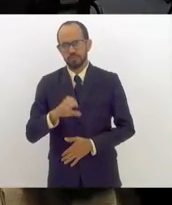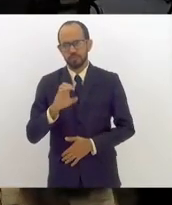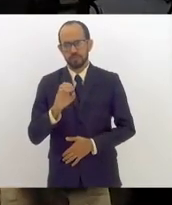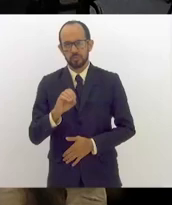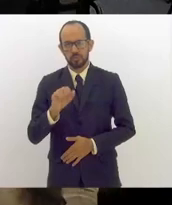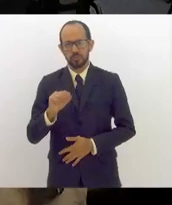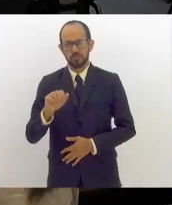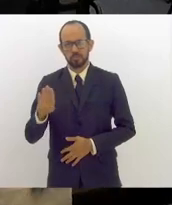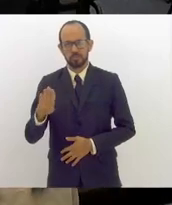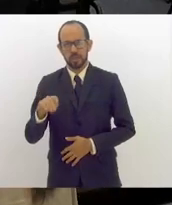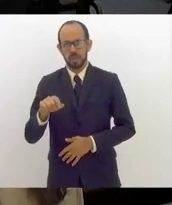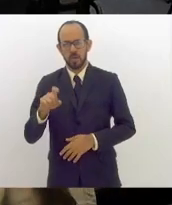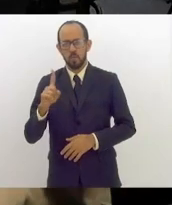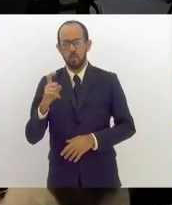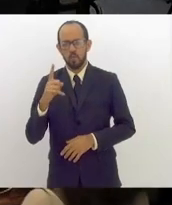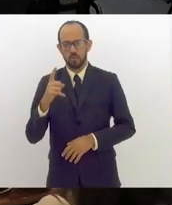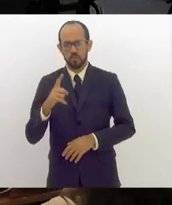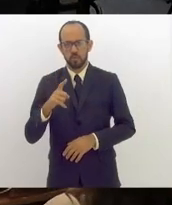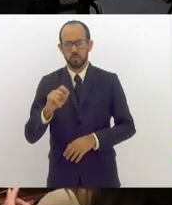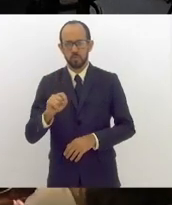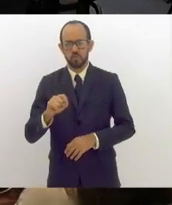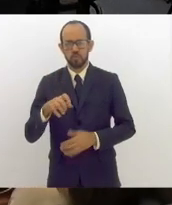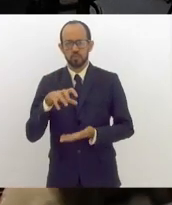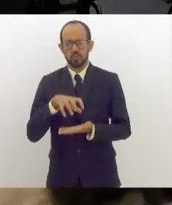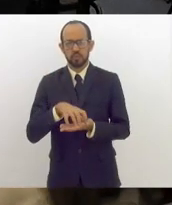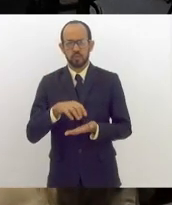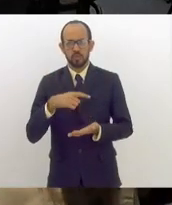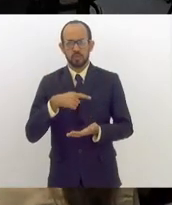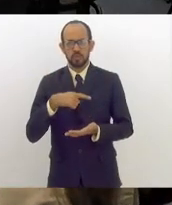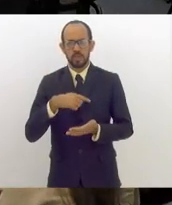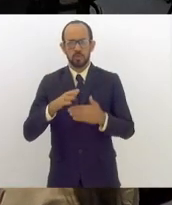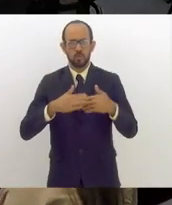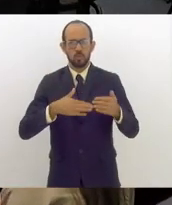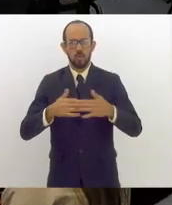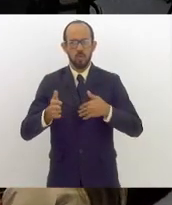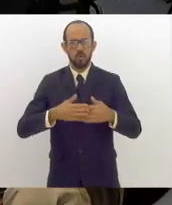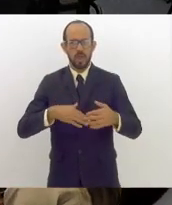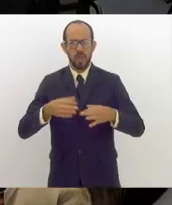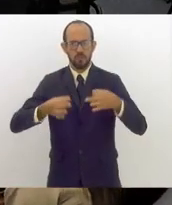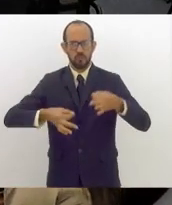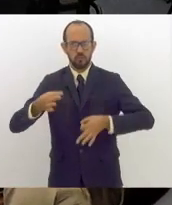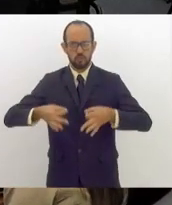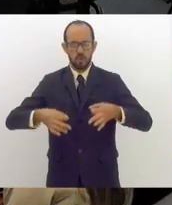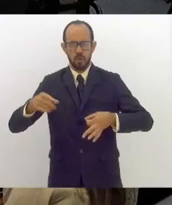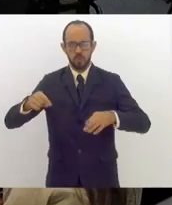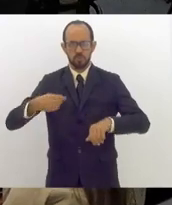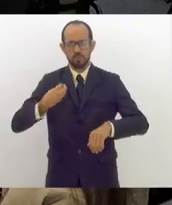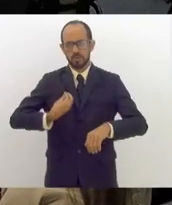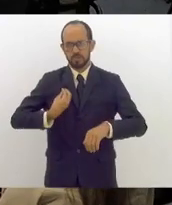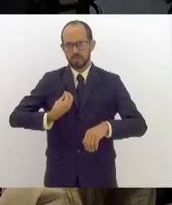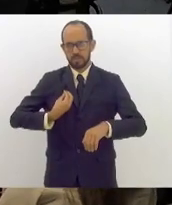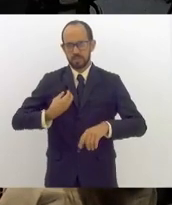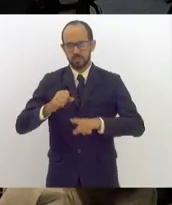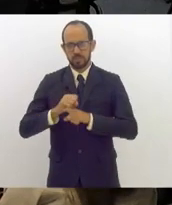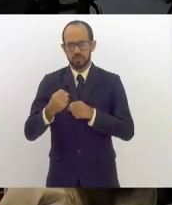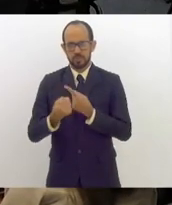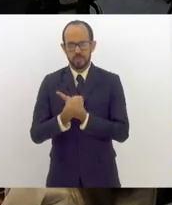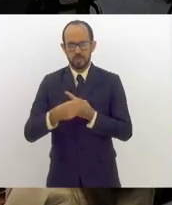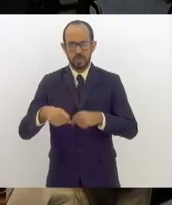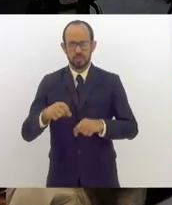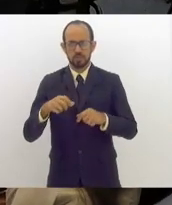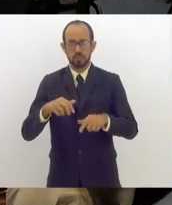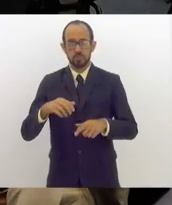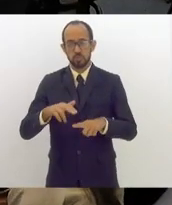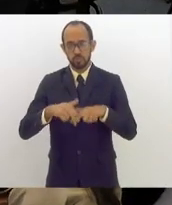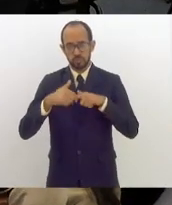um único órgão de classe que está presente onde há qualquer fórum levando a justiça e a participação para a sociedade por isso acredito que todos os senhores